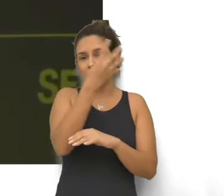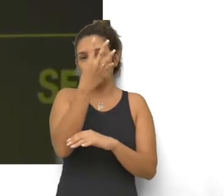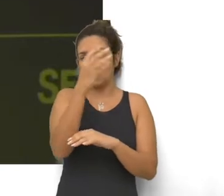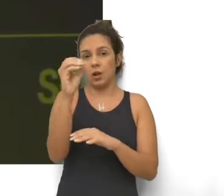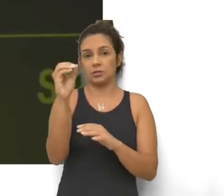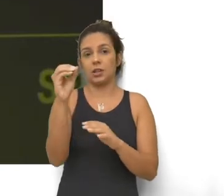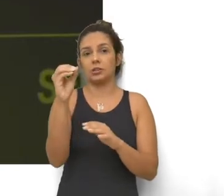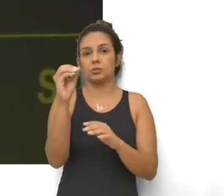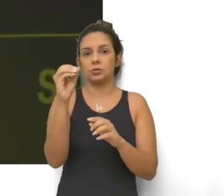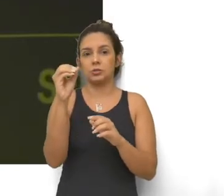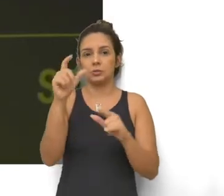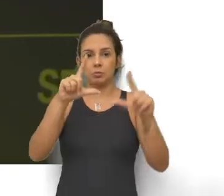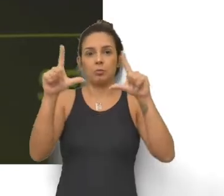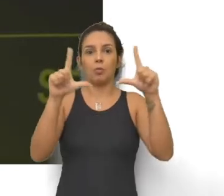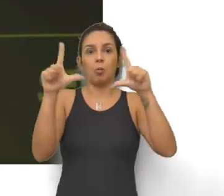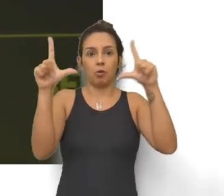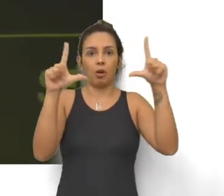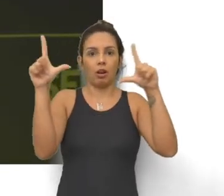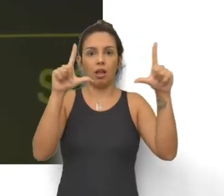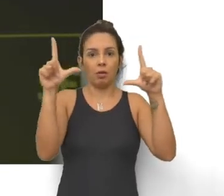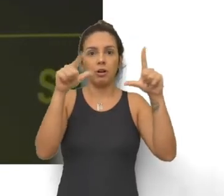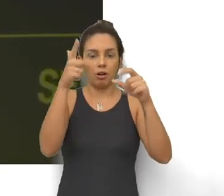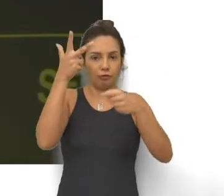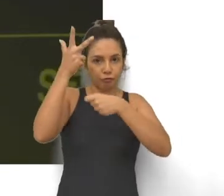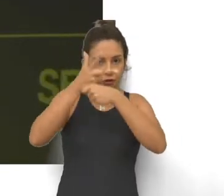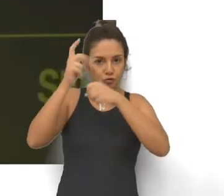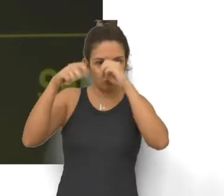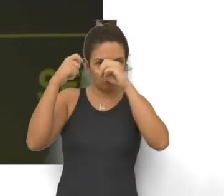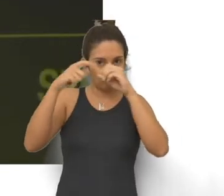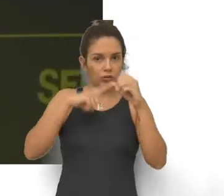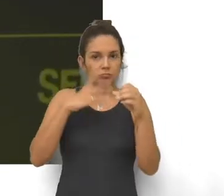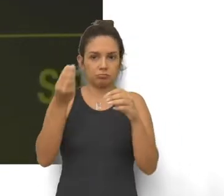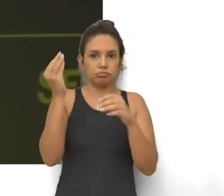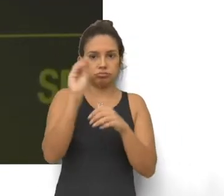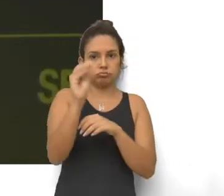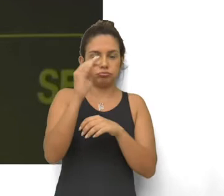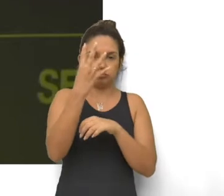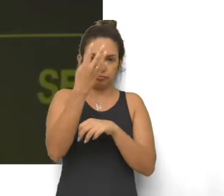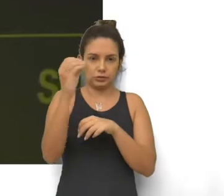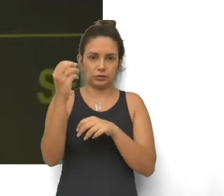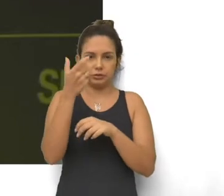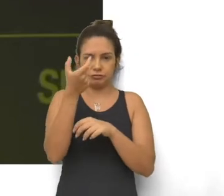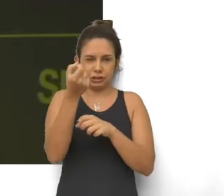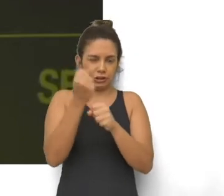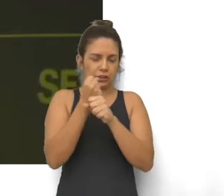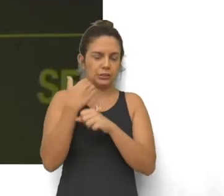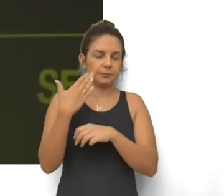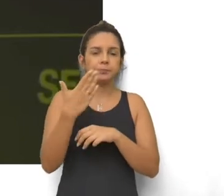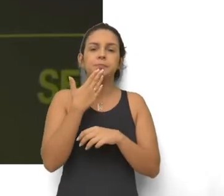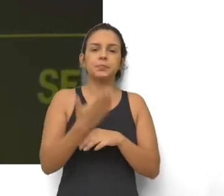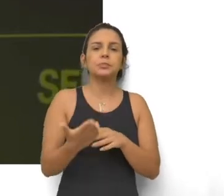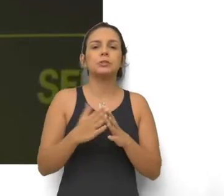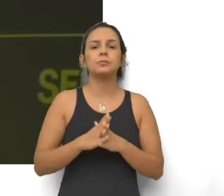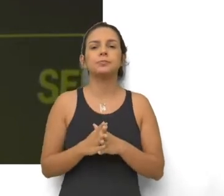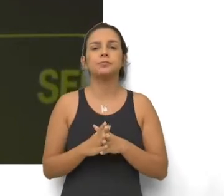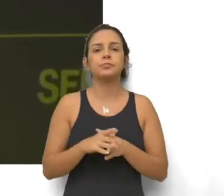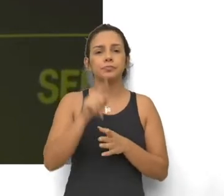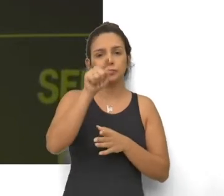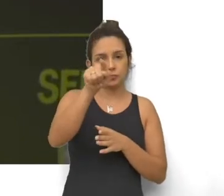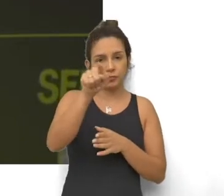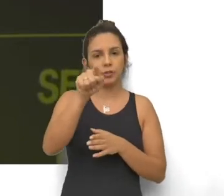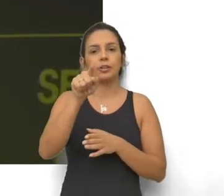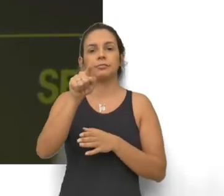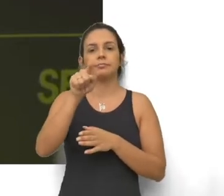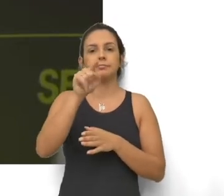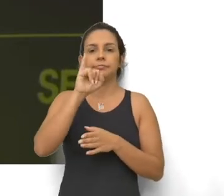de TV gravados ao longo destes 20 e tantos anos que a gente faz. Eu peço, inclusive, que